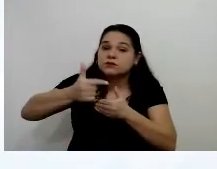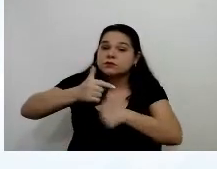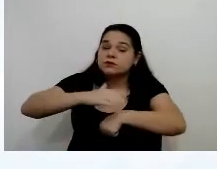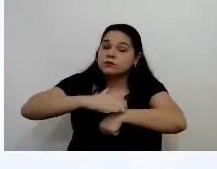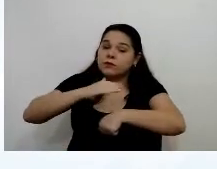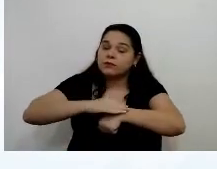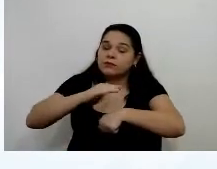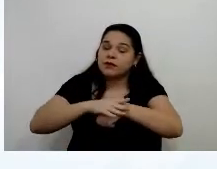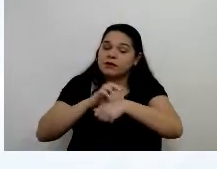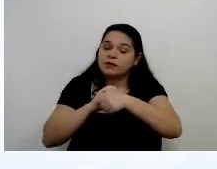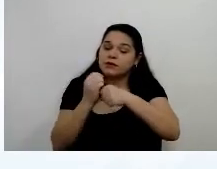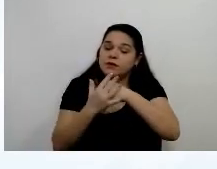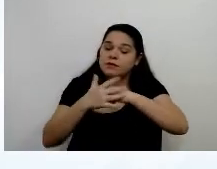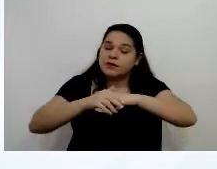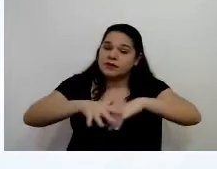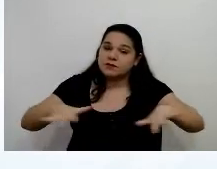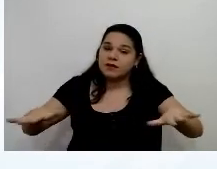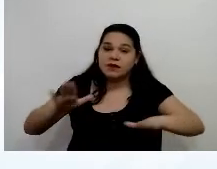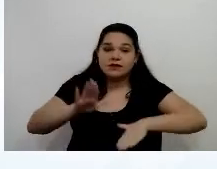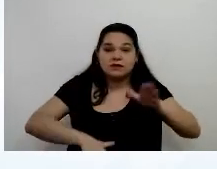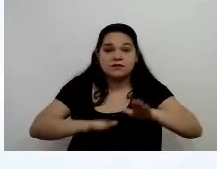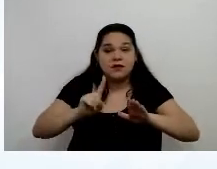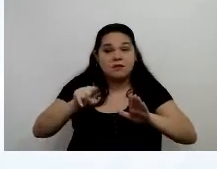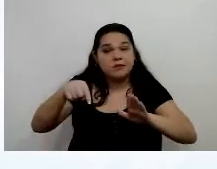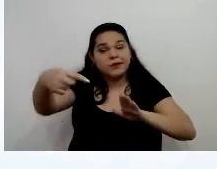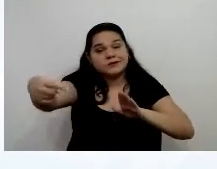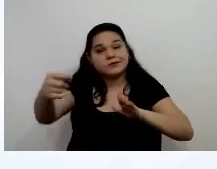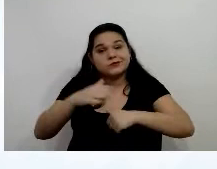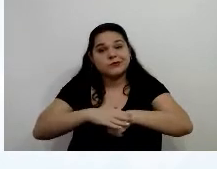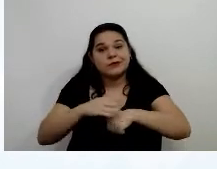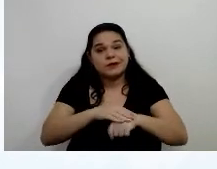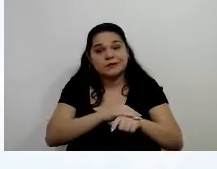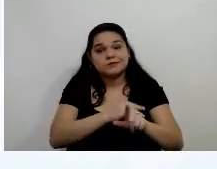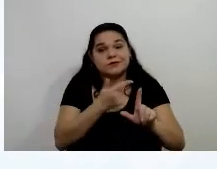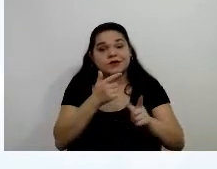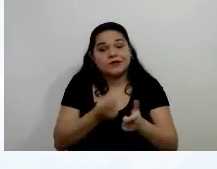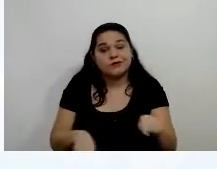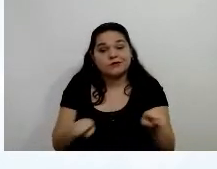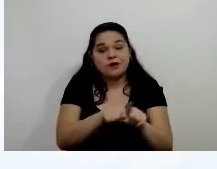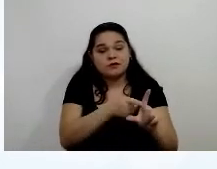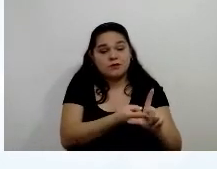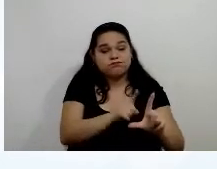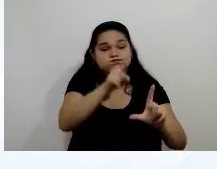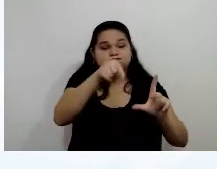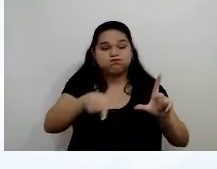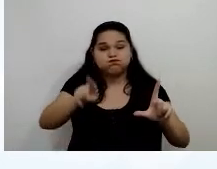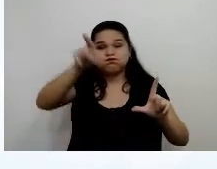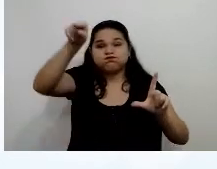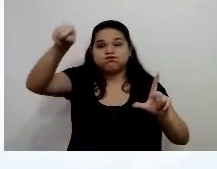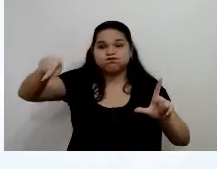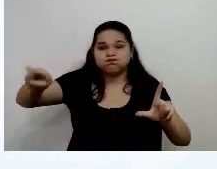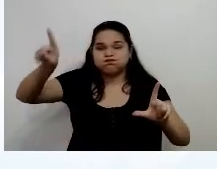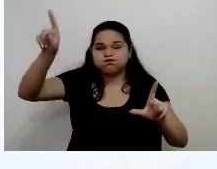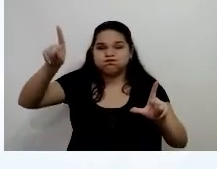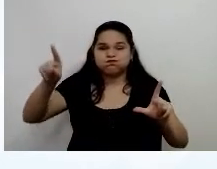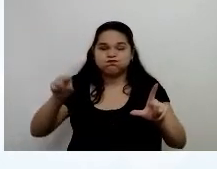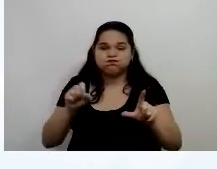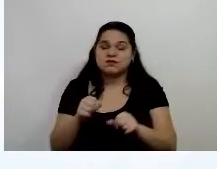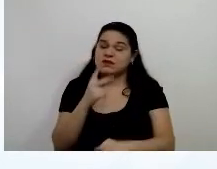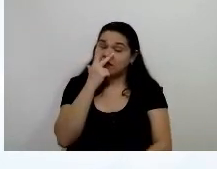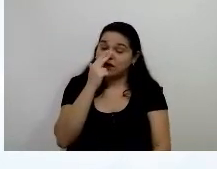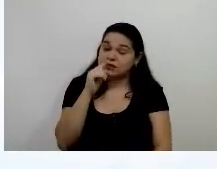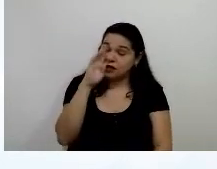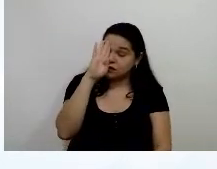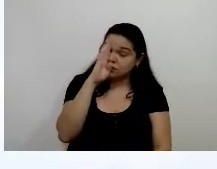para a próxima onda que possa vir. Nós entendemos que nós vamos atravessar mais uma ou mais 2